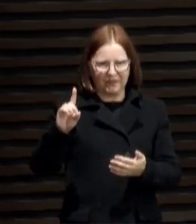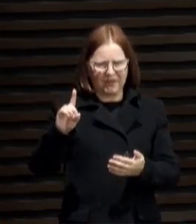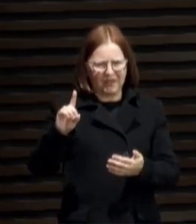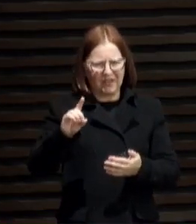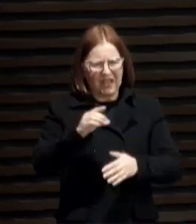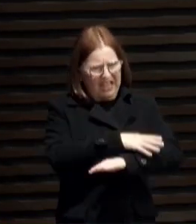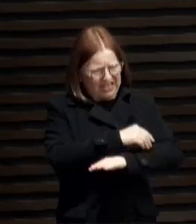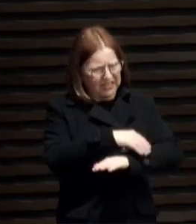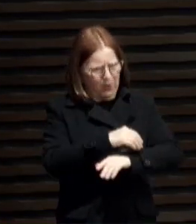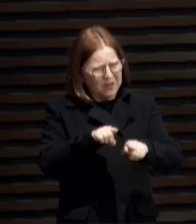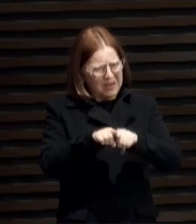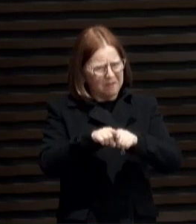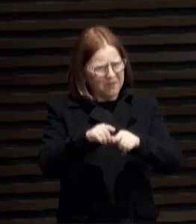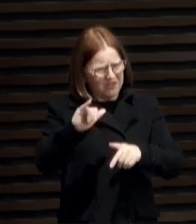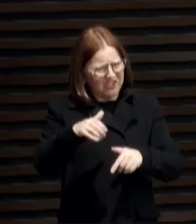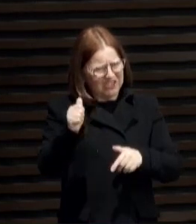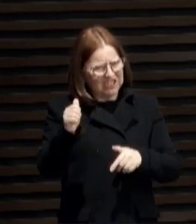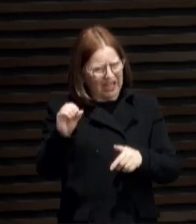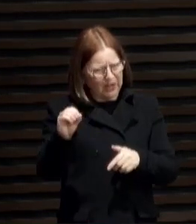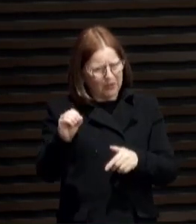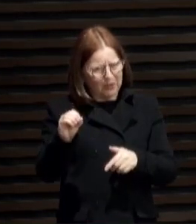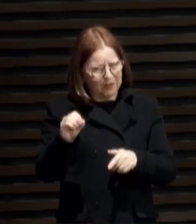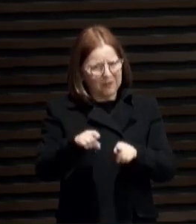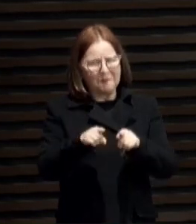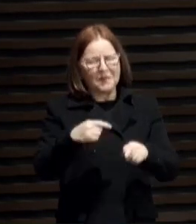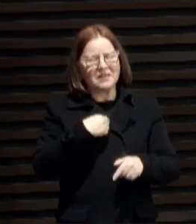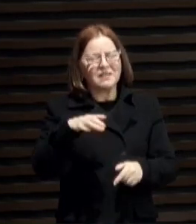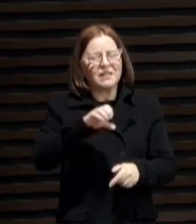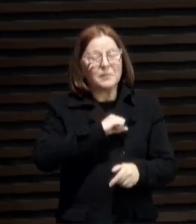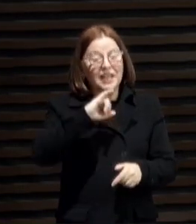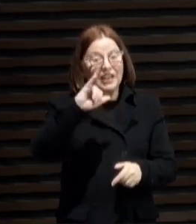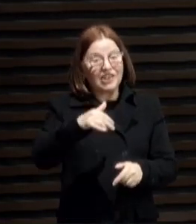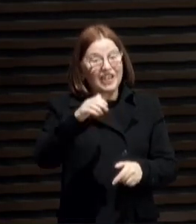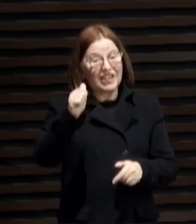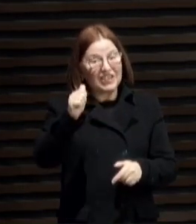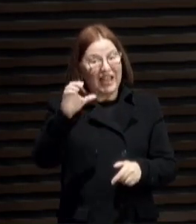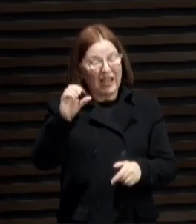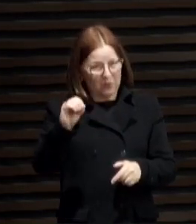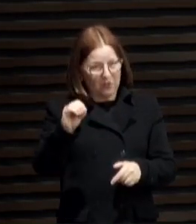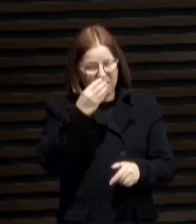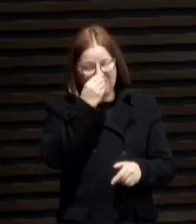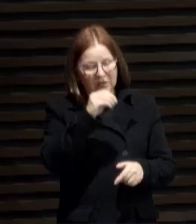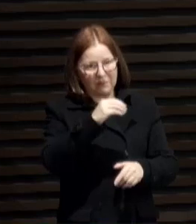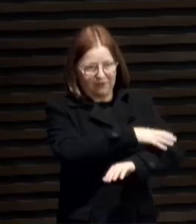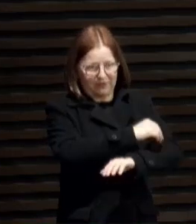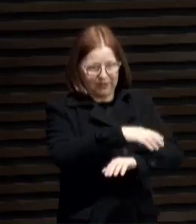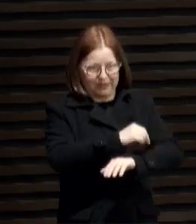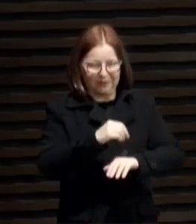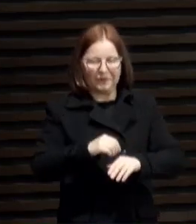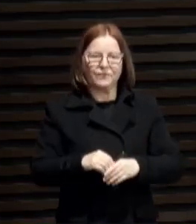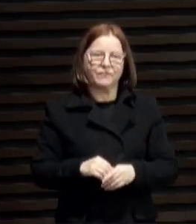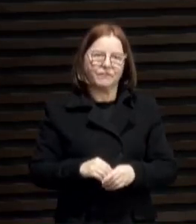Jacó? Disse o Senhor: todavia amei a Jacó e aborreci a Esaú. Como quem